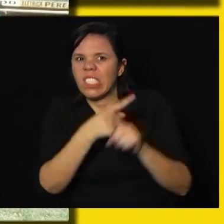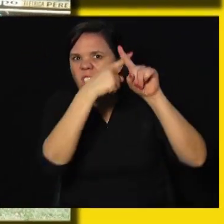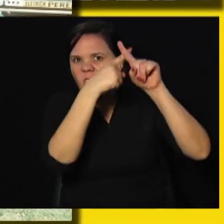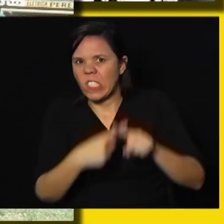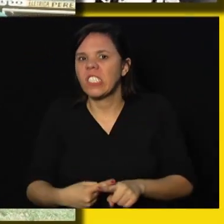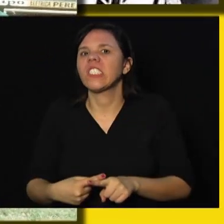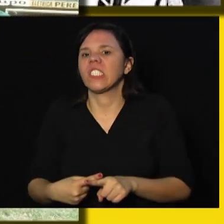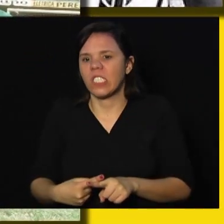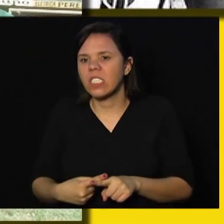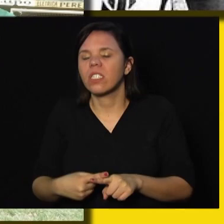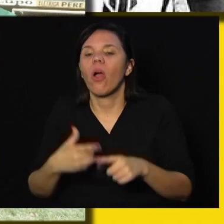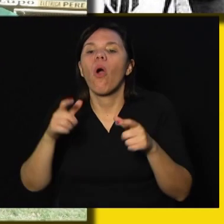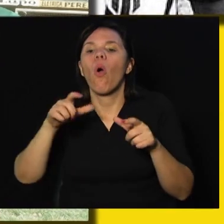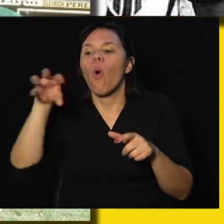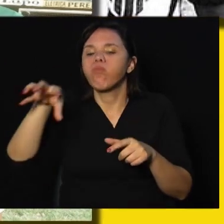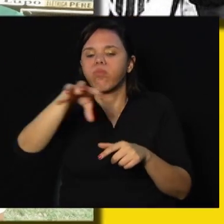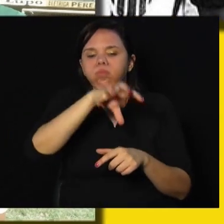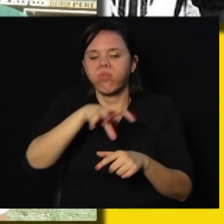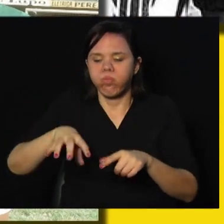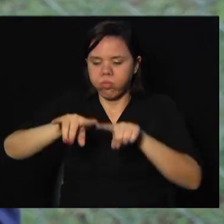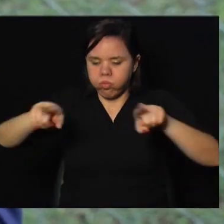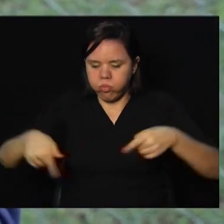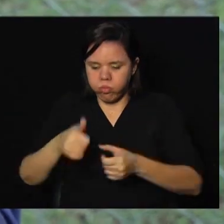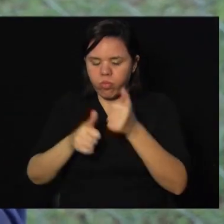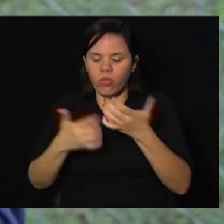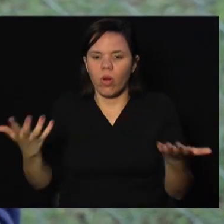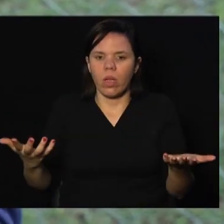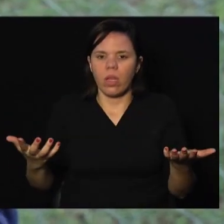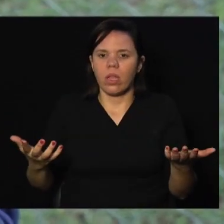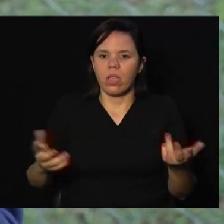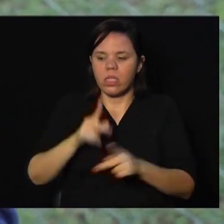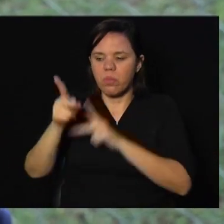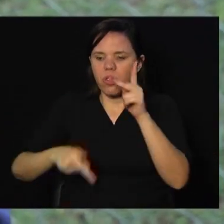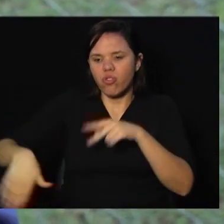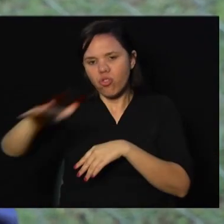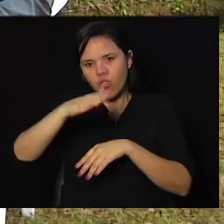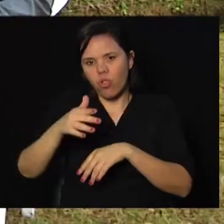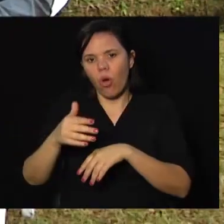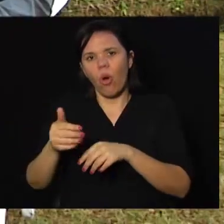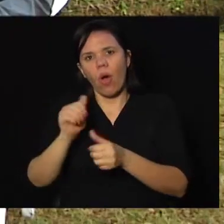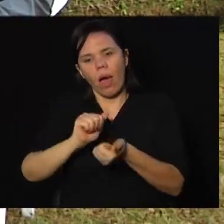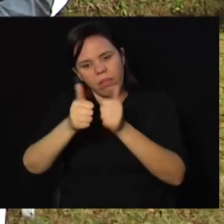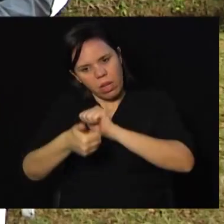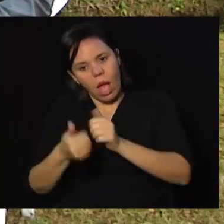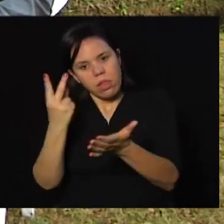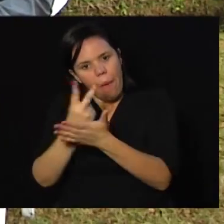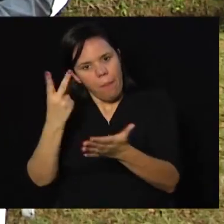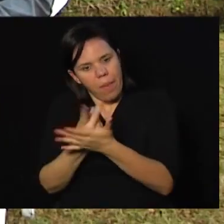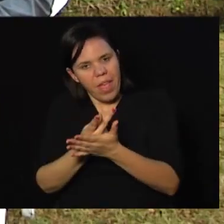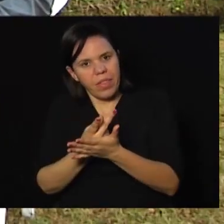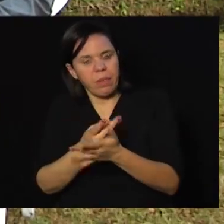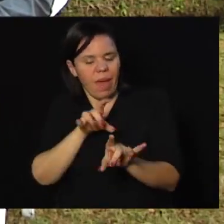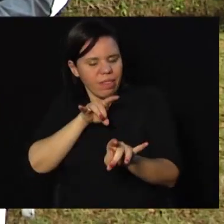posição com outros jogadores que tinham praticamente o mesmo nível técnico que você. Então, num time de